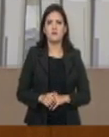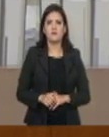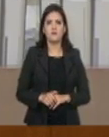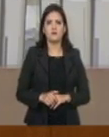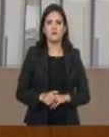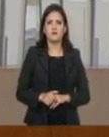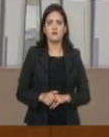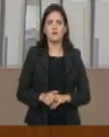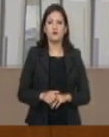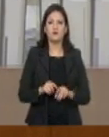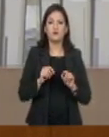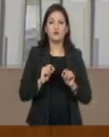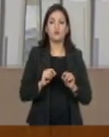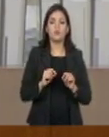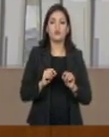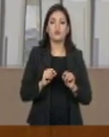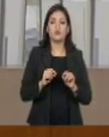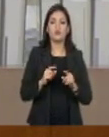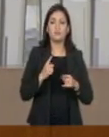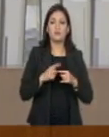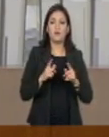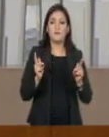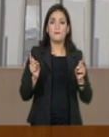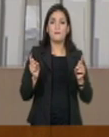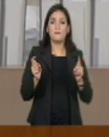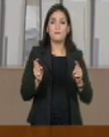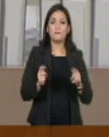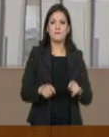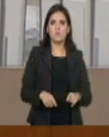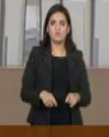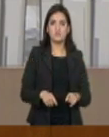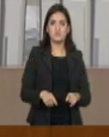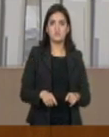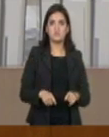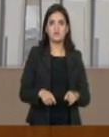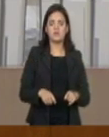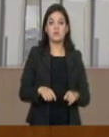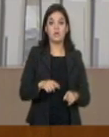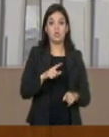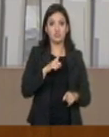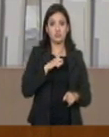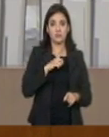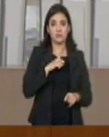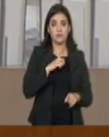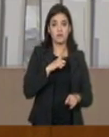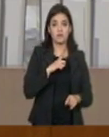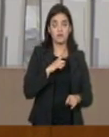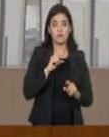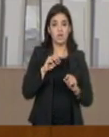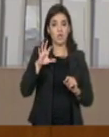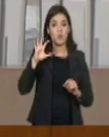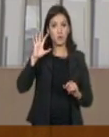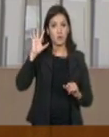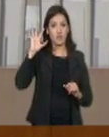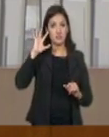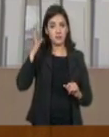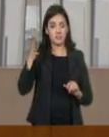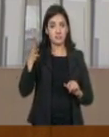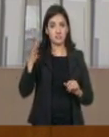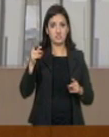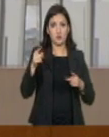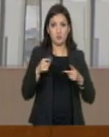em razão da possibilidade da execução com uma decisão em segunda